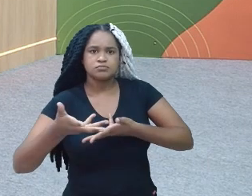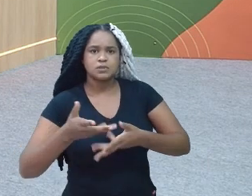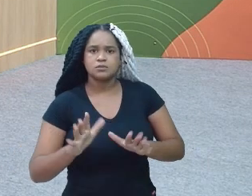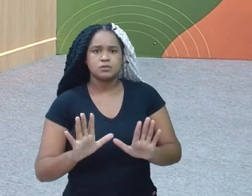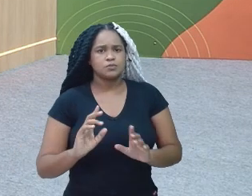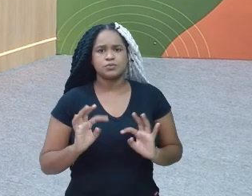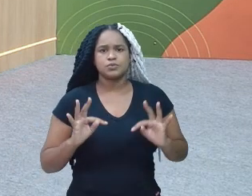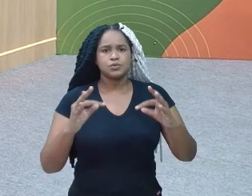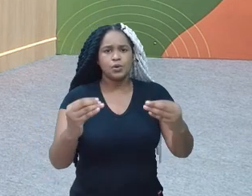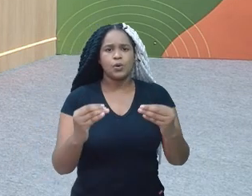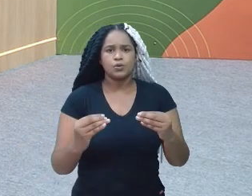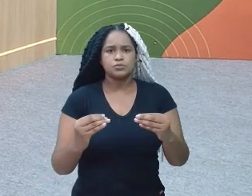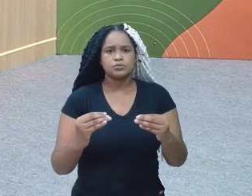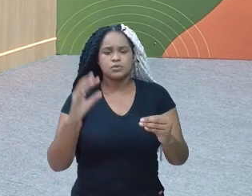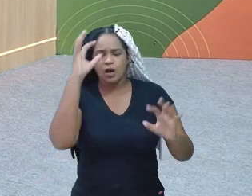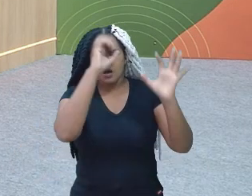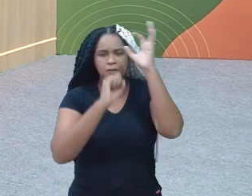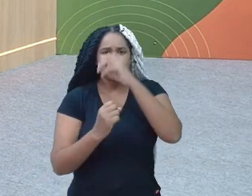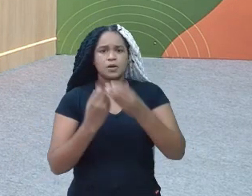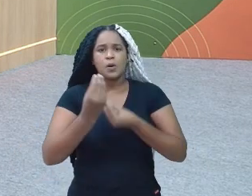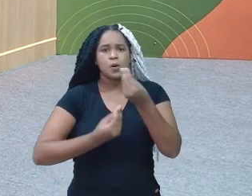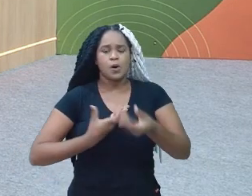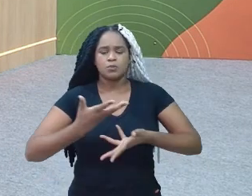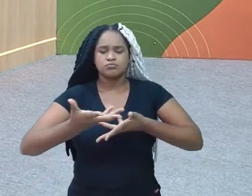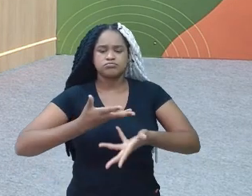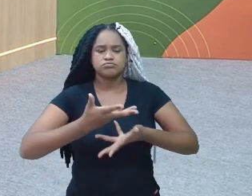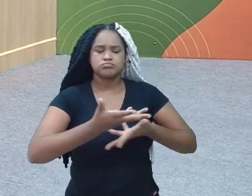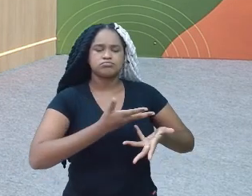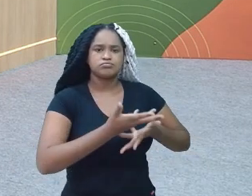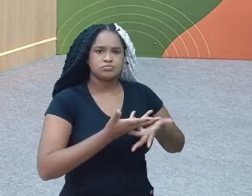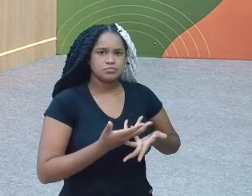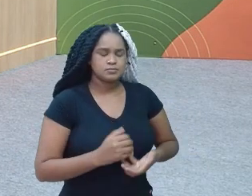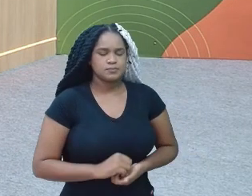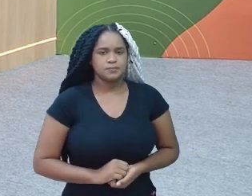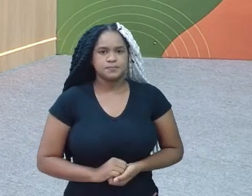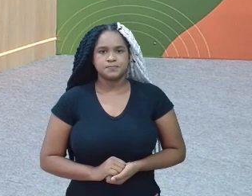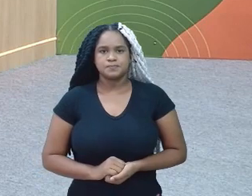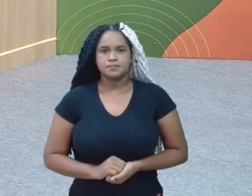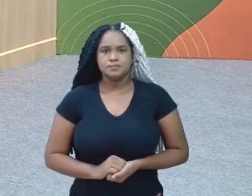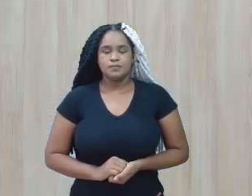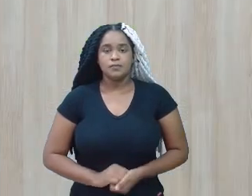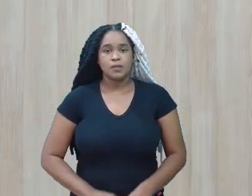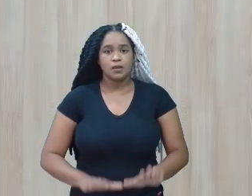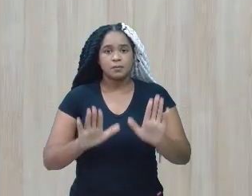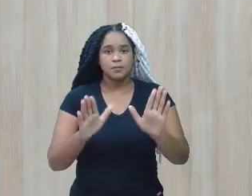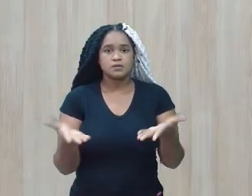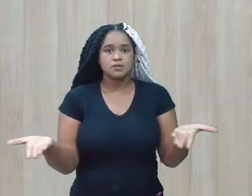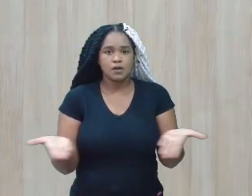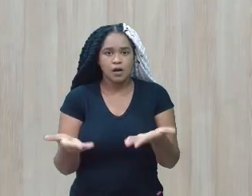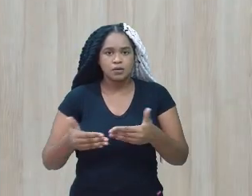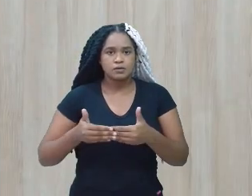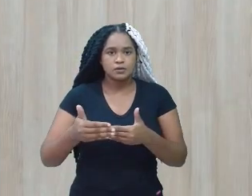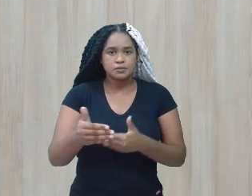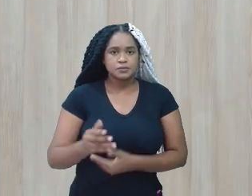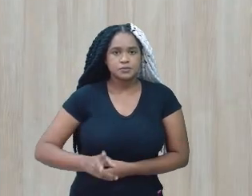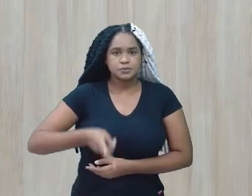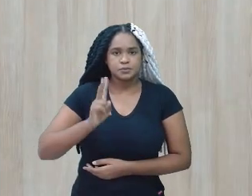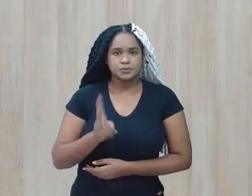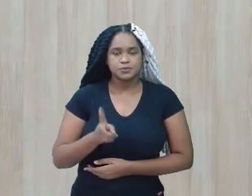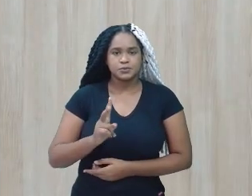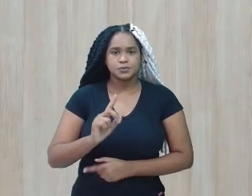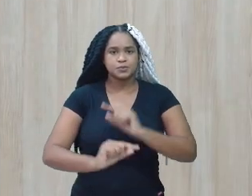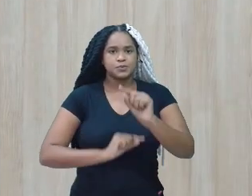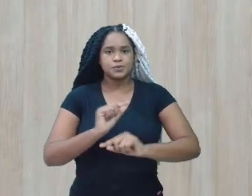para todos que vivem naquele contexto escolar. Mas vamos lá, dar continuidade à